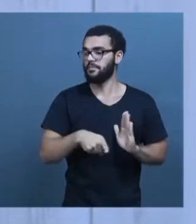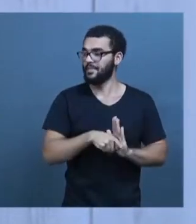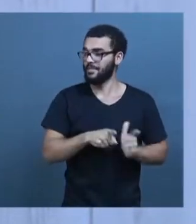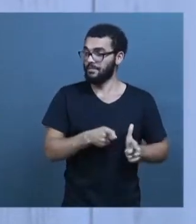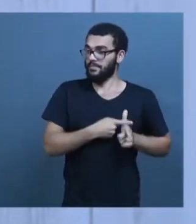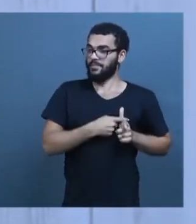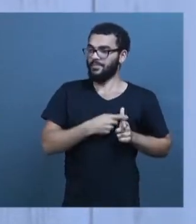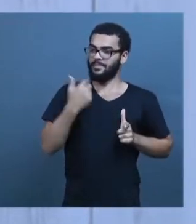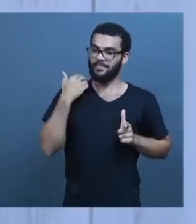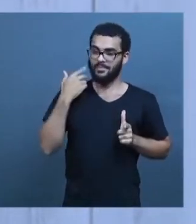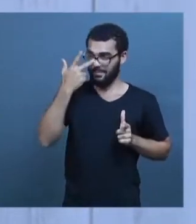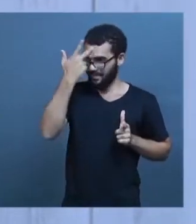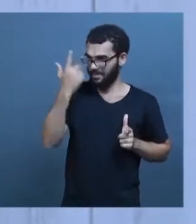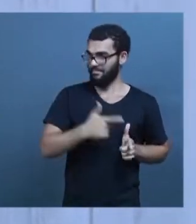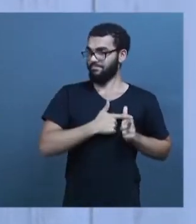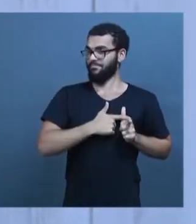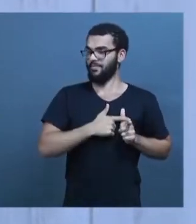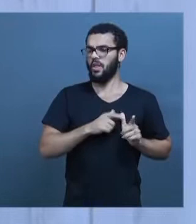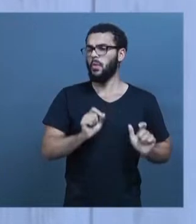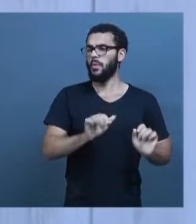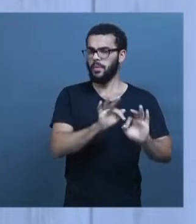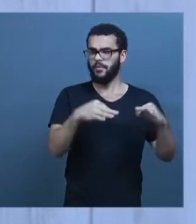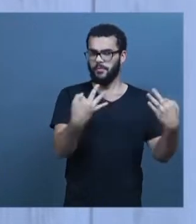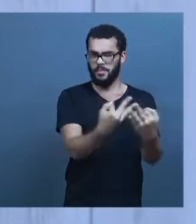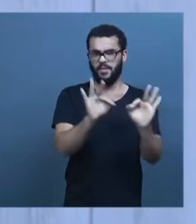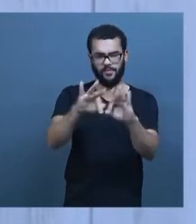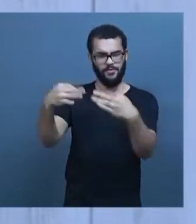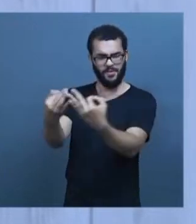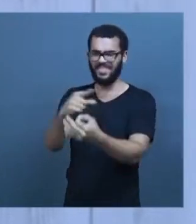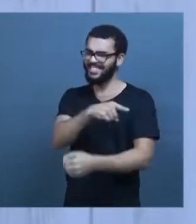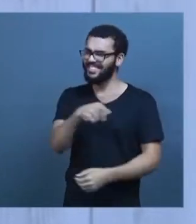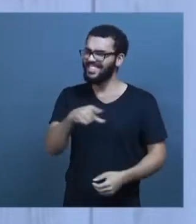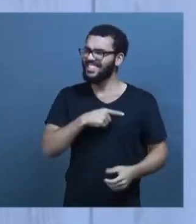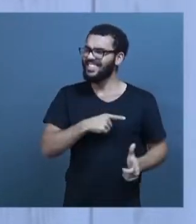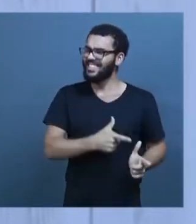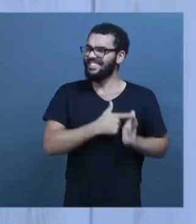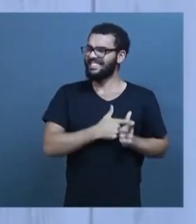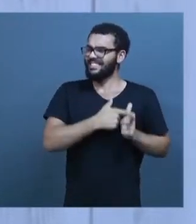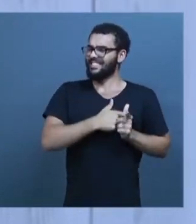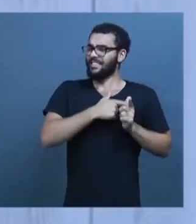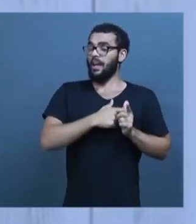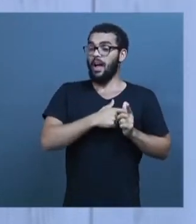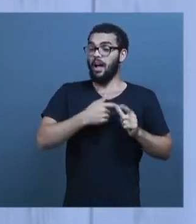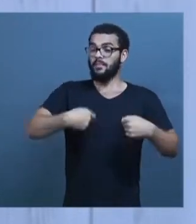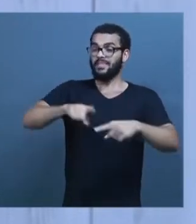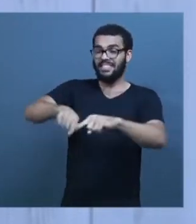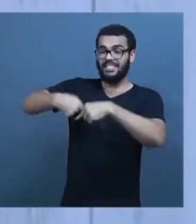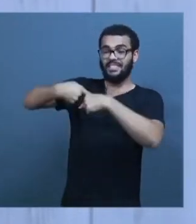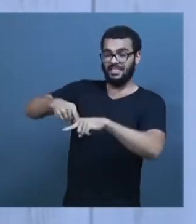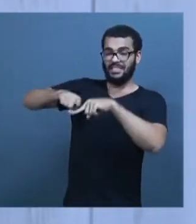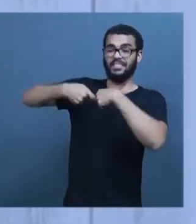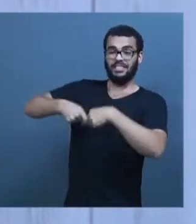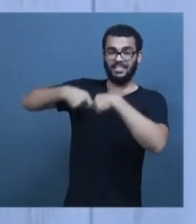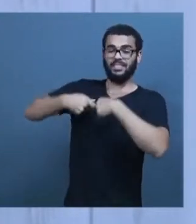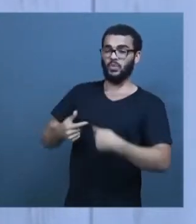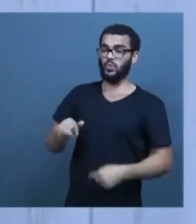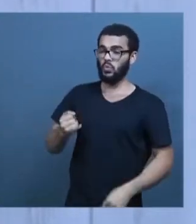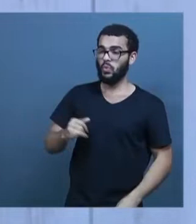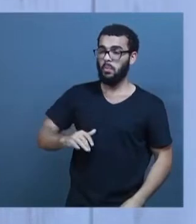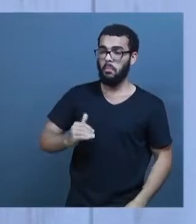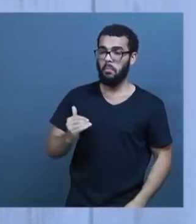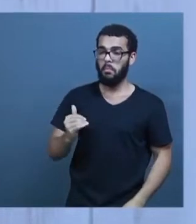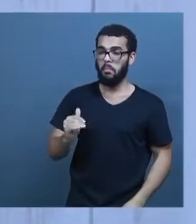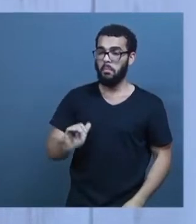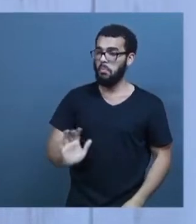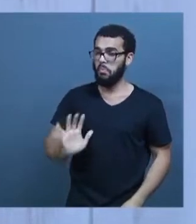famílias, à medida que elas vão se endividando, elas vão tendo crédito cada vez mais caro e vai virando uma bola de